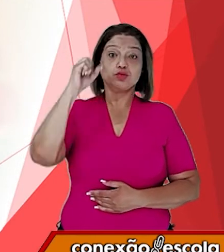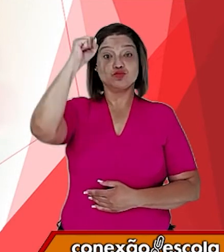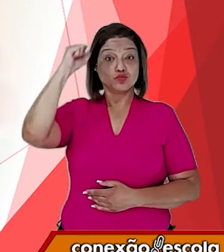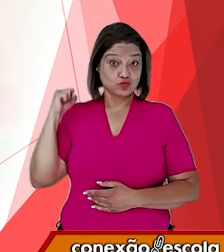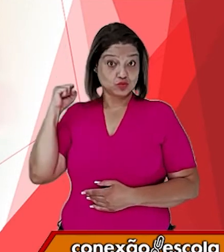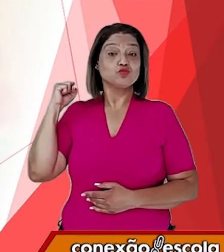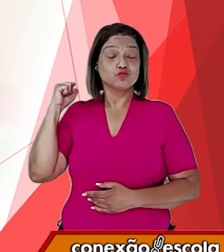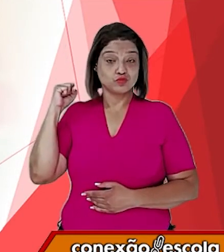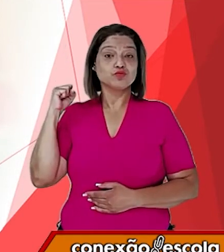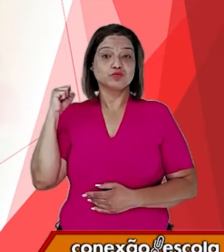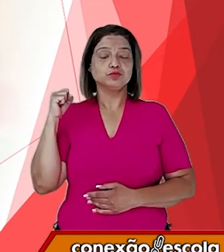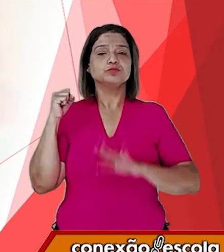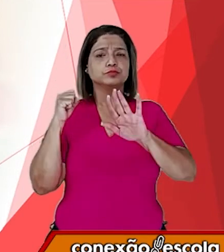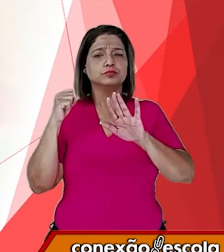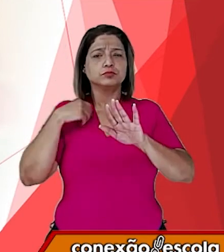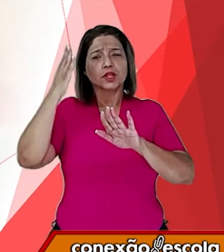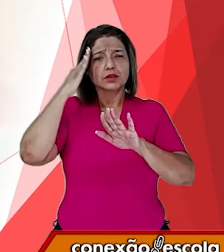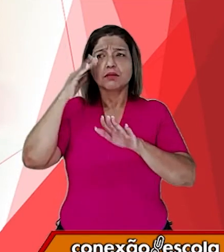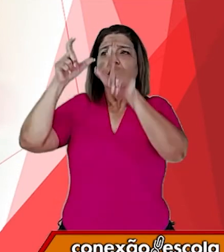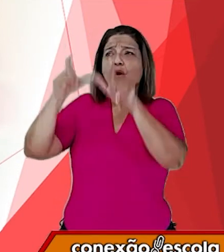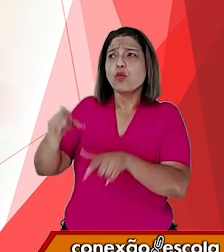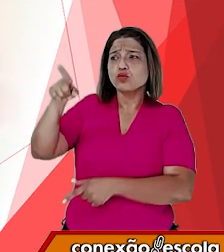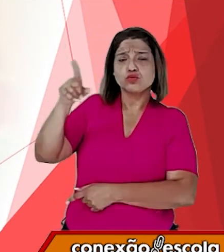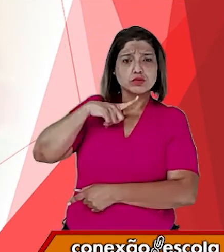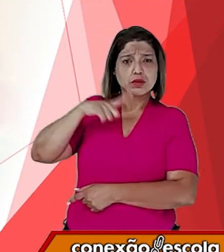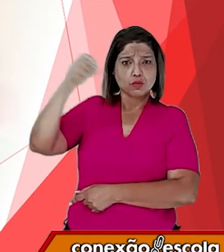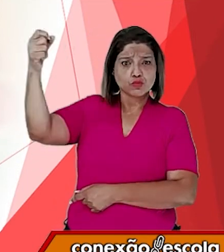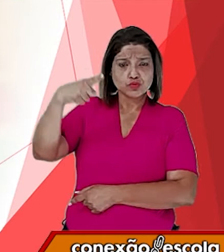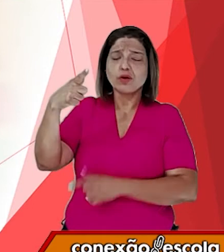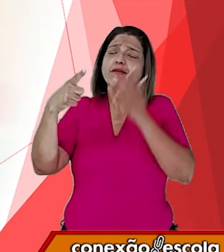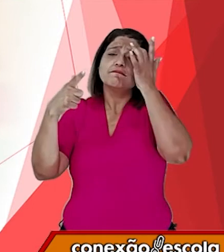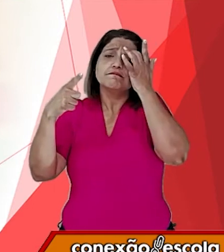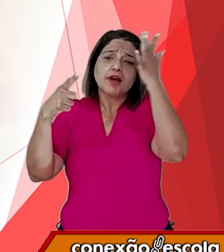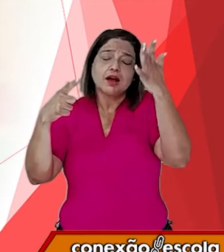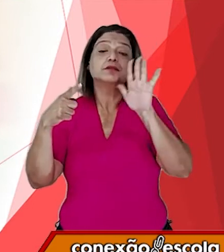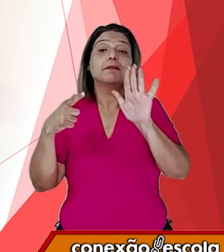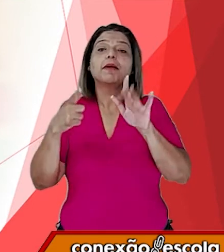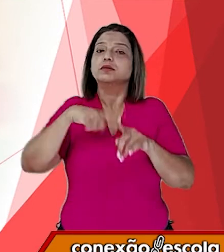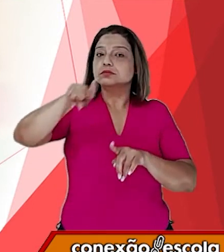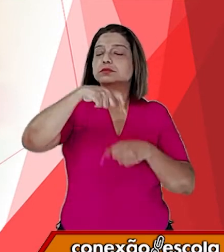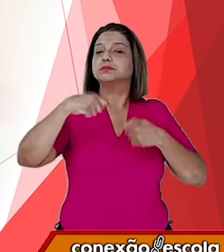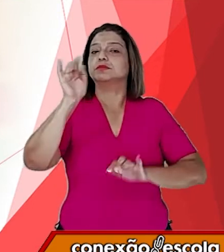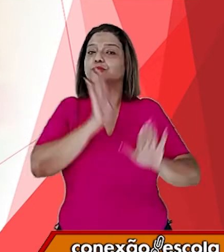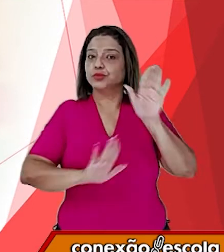A identificação com base no Sol é bastante simples, mas demanda